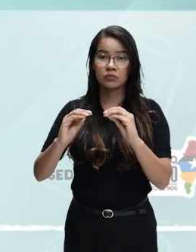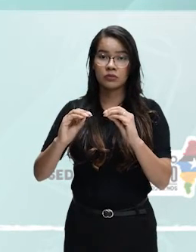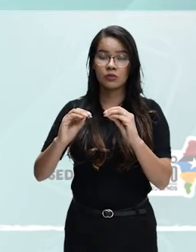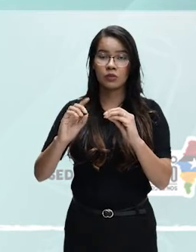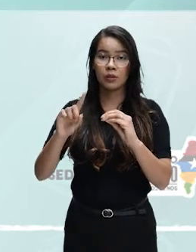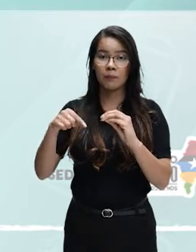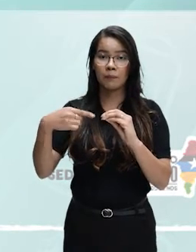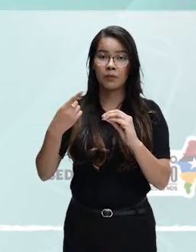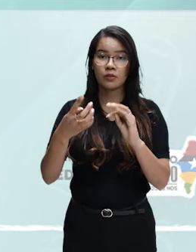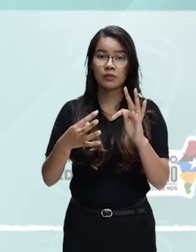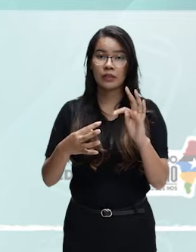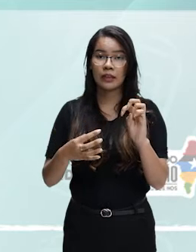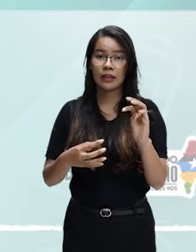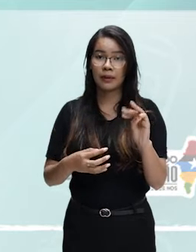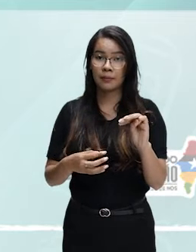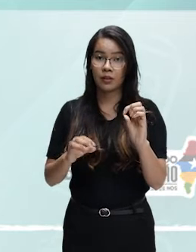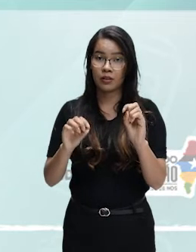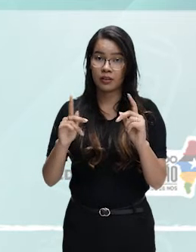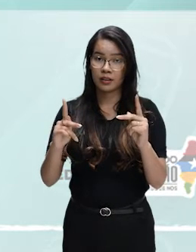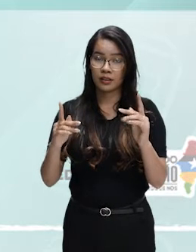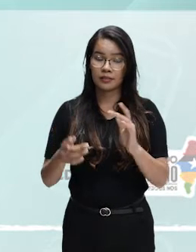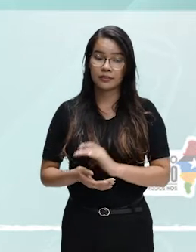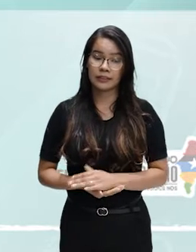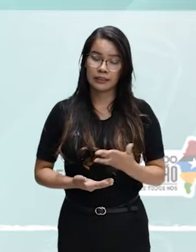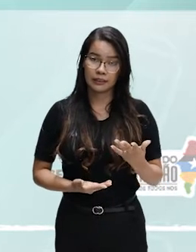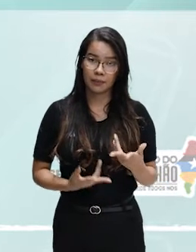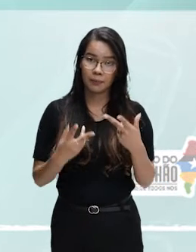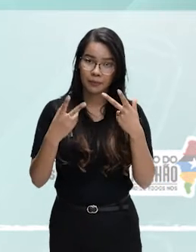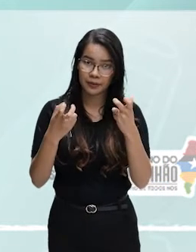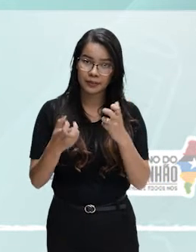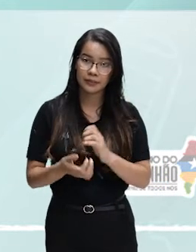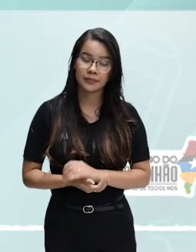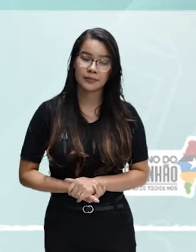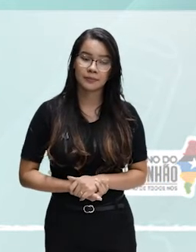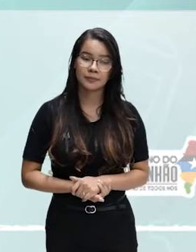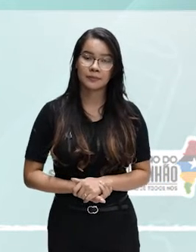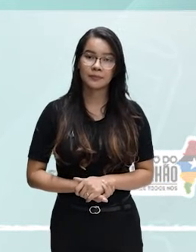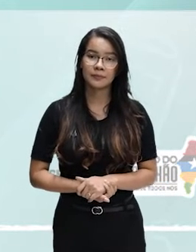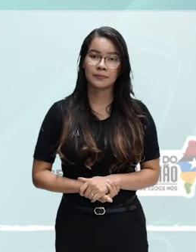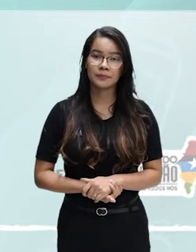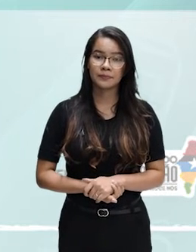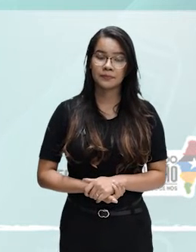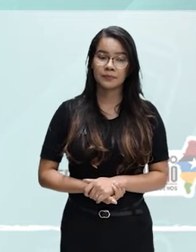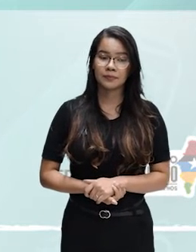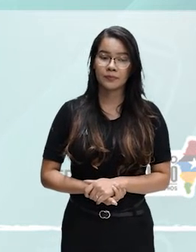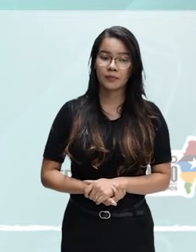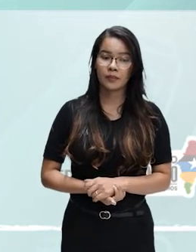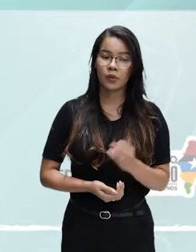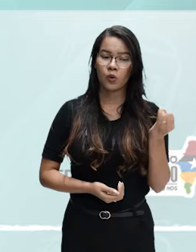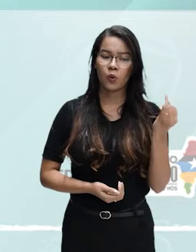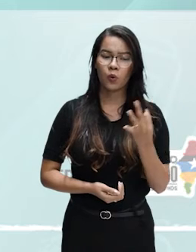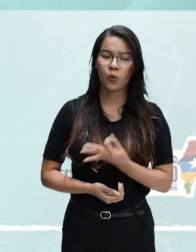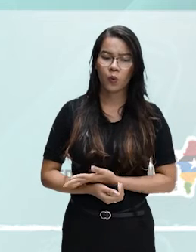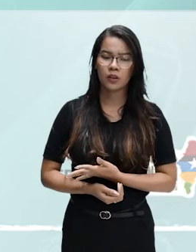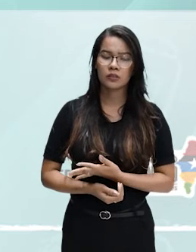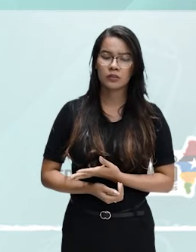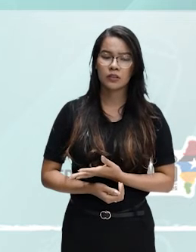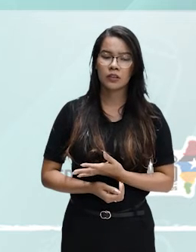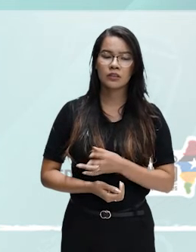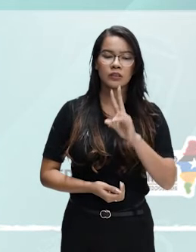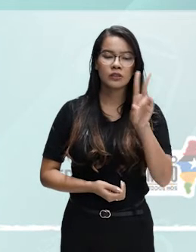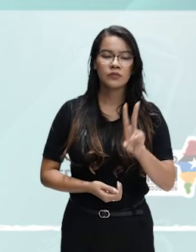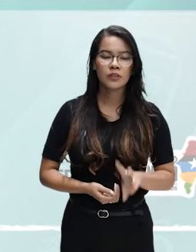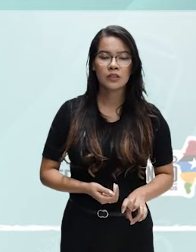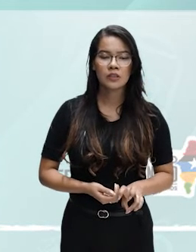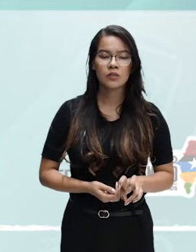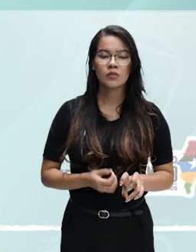TM. Certo? Então veja bem. Vamos perguntar. Então, quantos foram as